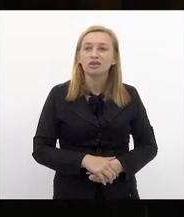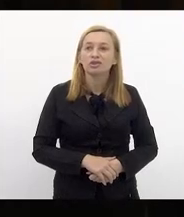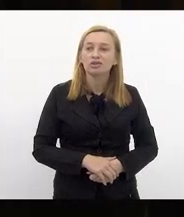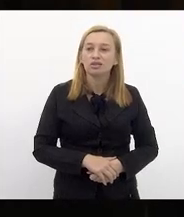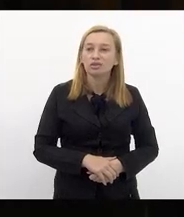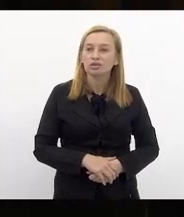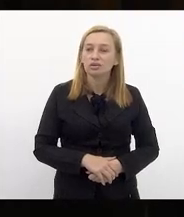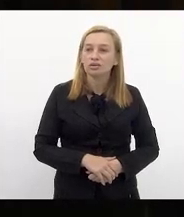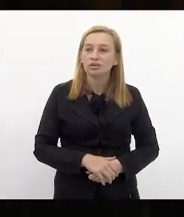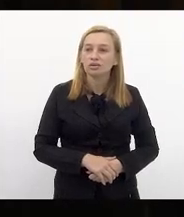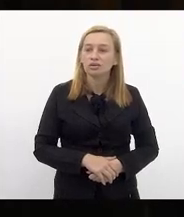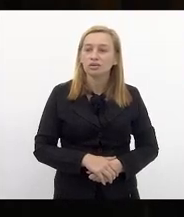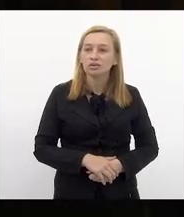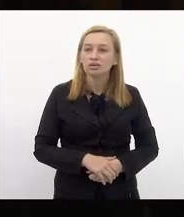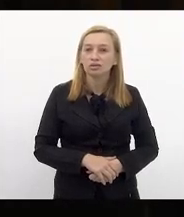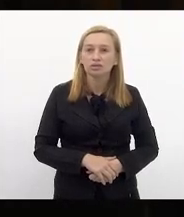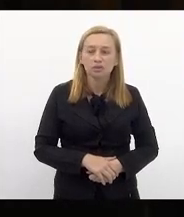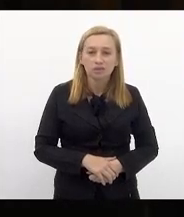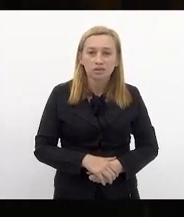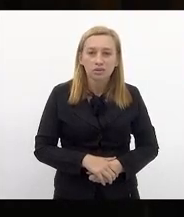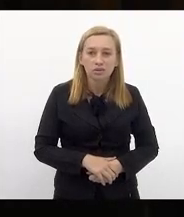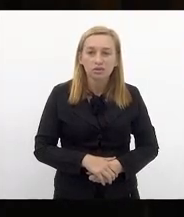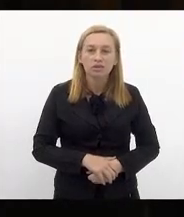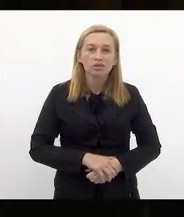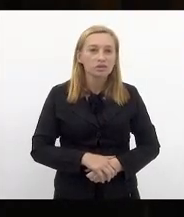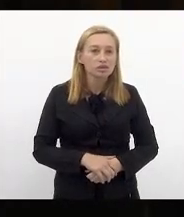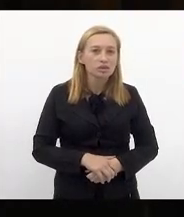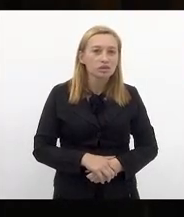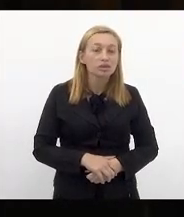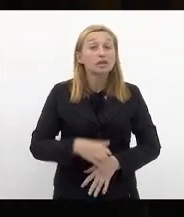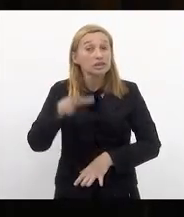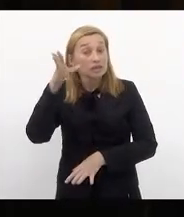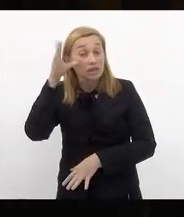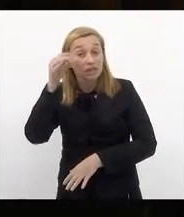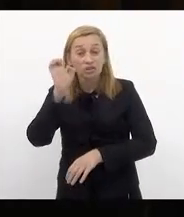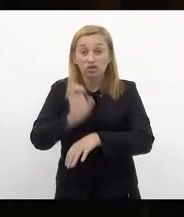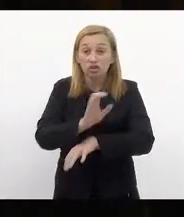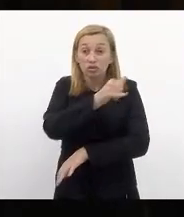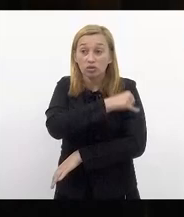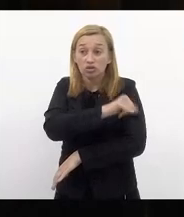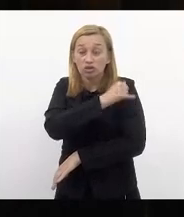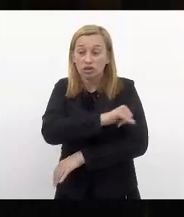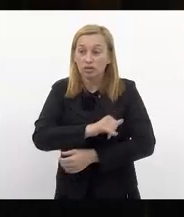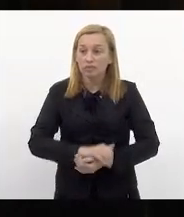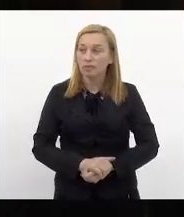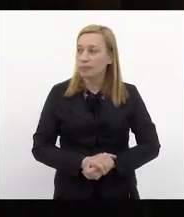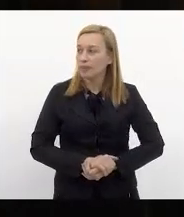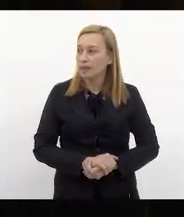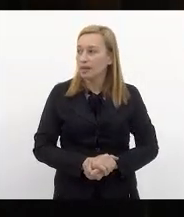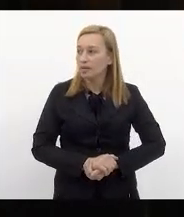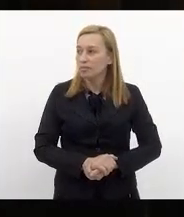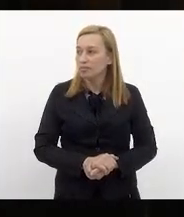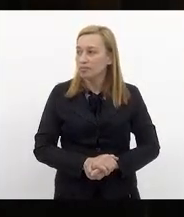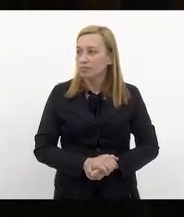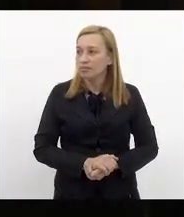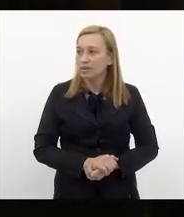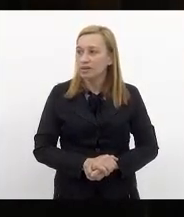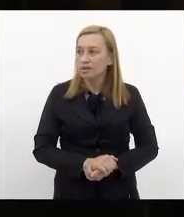colocando as nossas vozes em defesa dos interesses do Estado do Rio de Janeiro. Mais do que